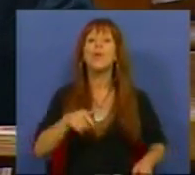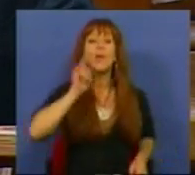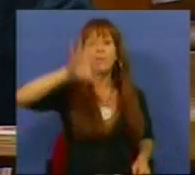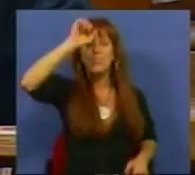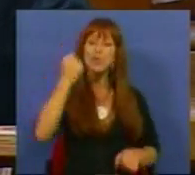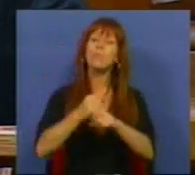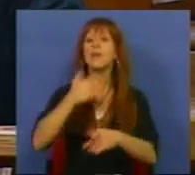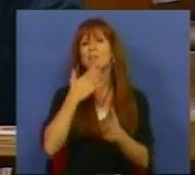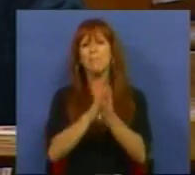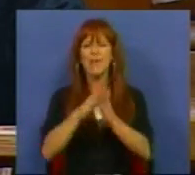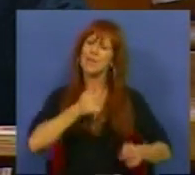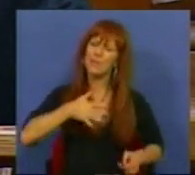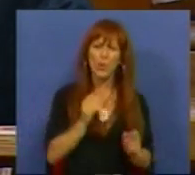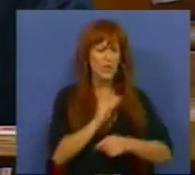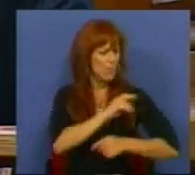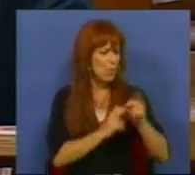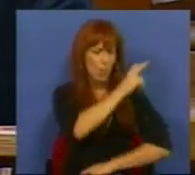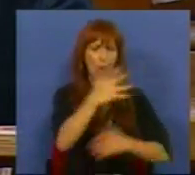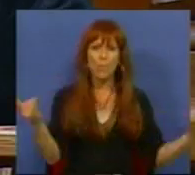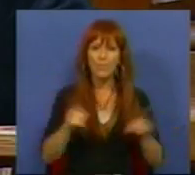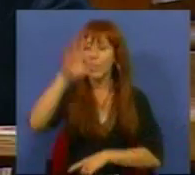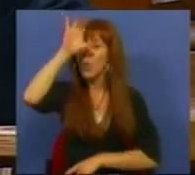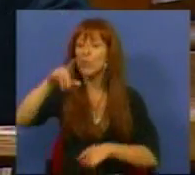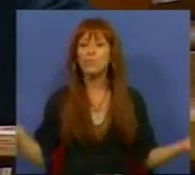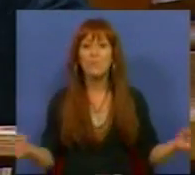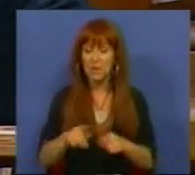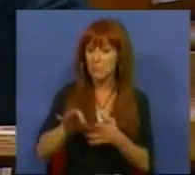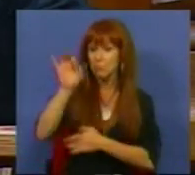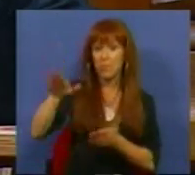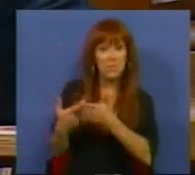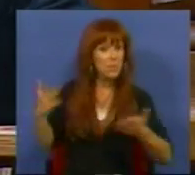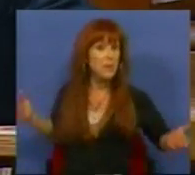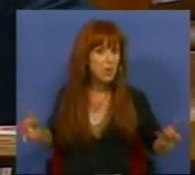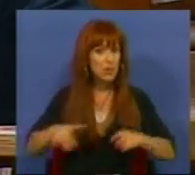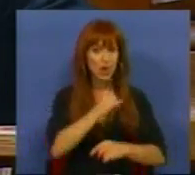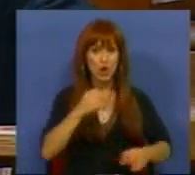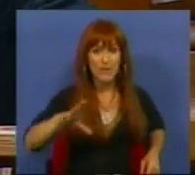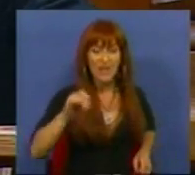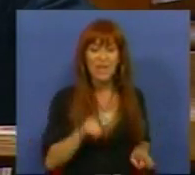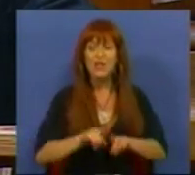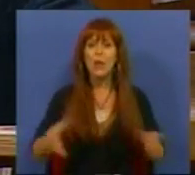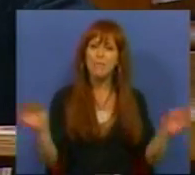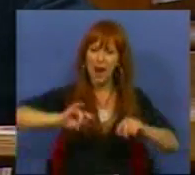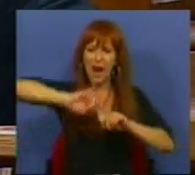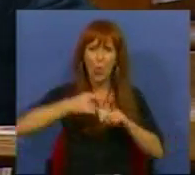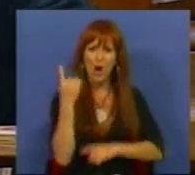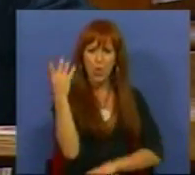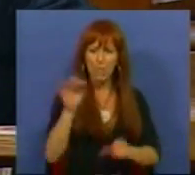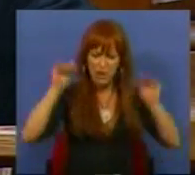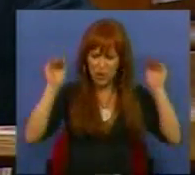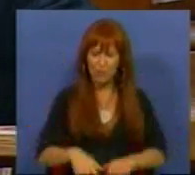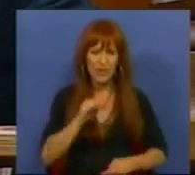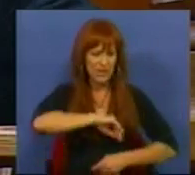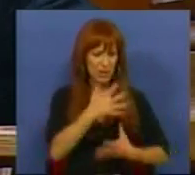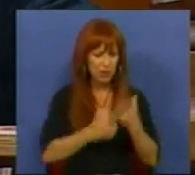do Trabalho apelar às empresas para que aumentem os salários. O Governo deu o sinal. 2010 será mais um ano de redução